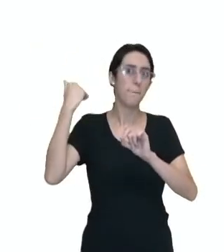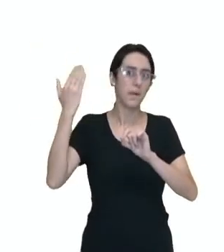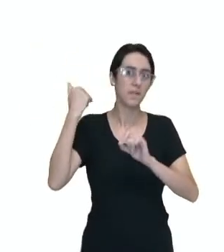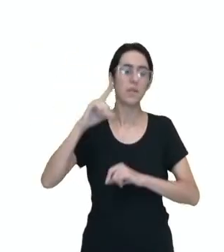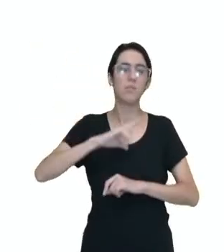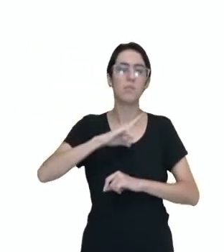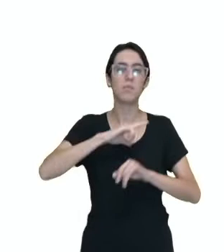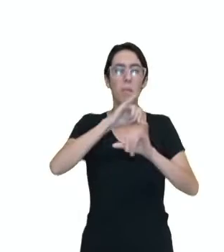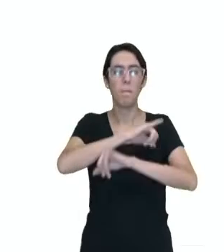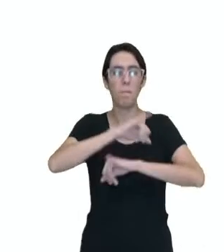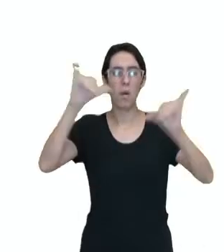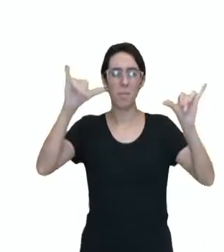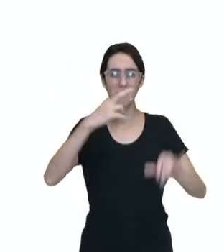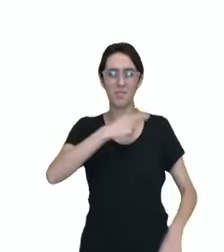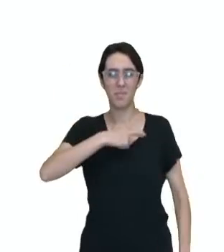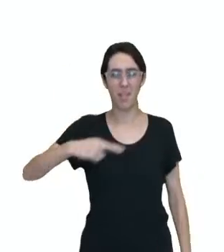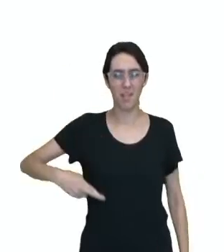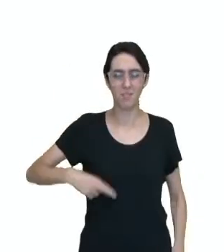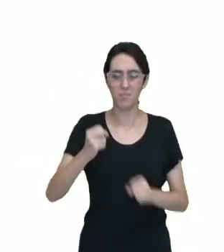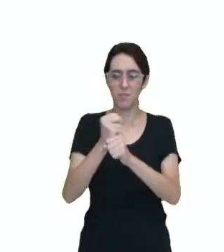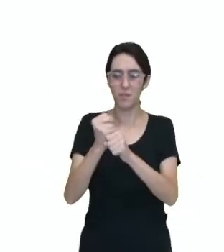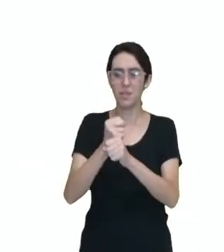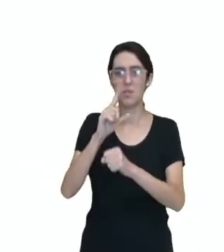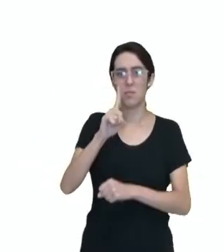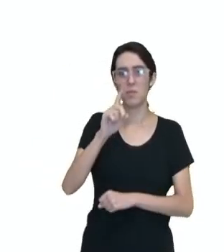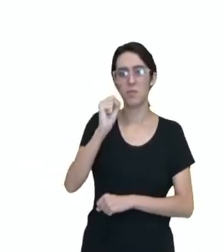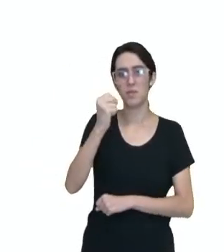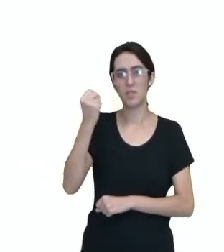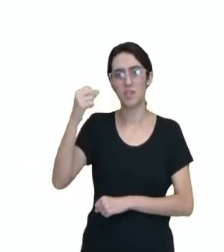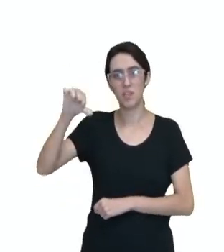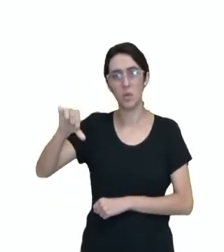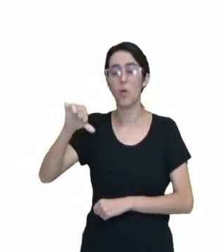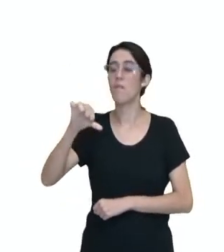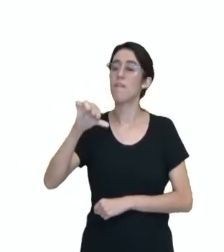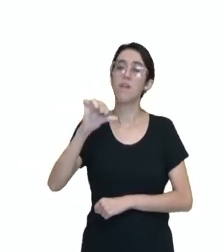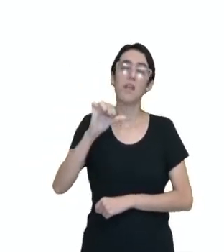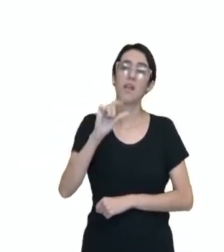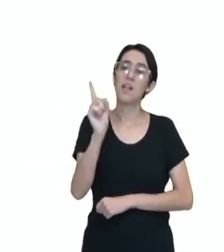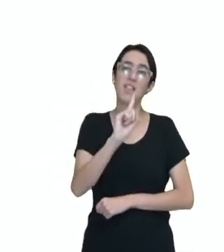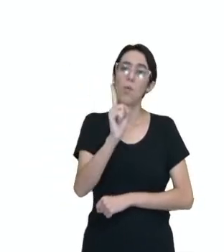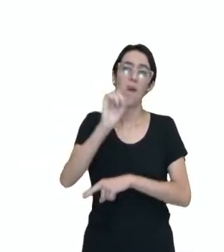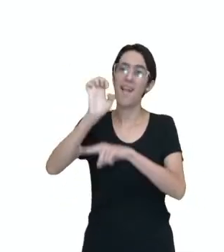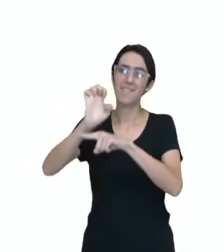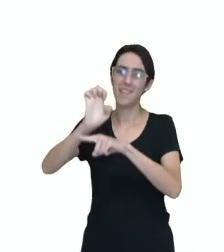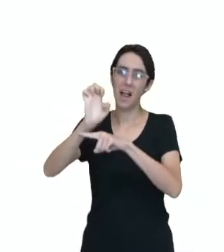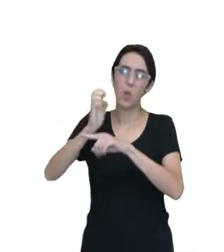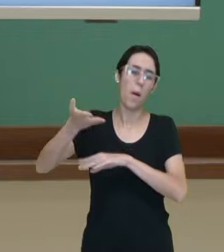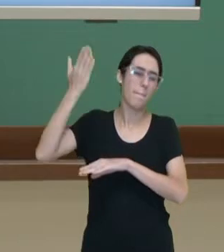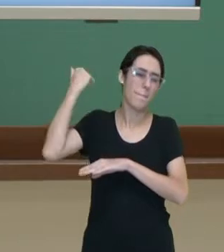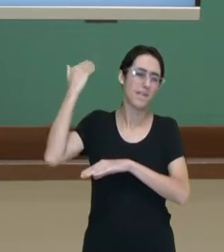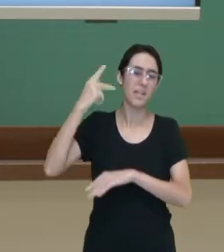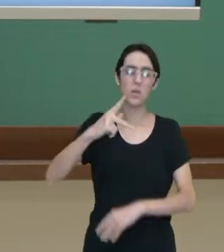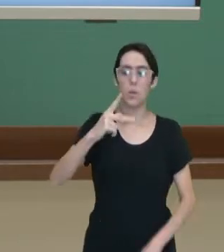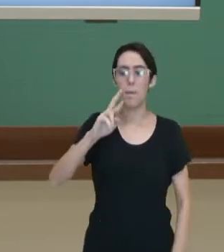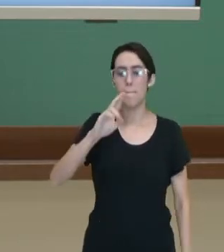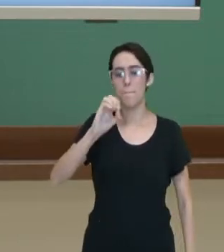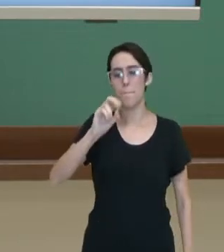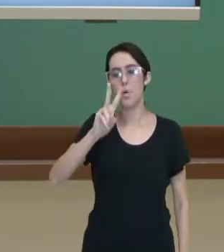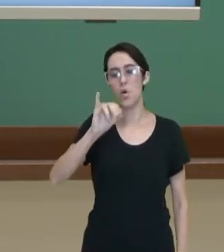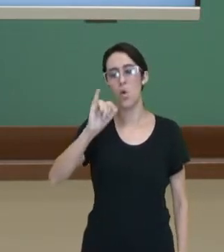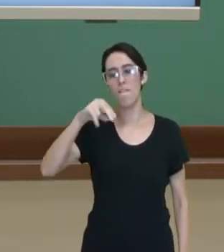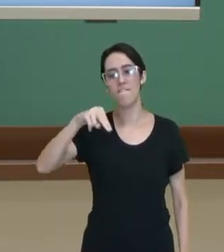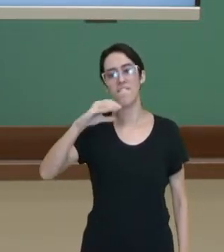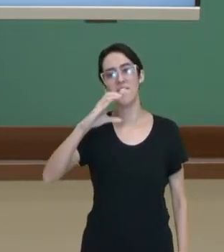de 1889, nós não falávamos estado, nós falávamos província. E a província do Paraná